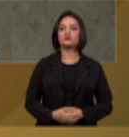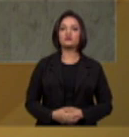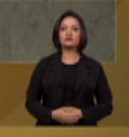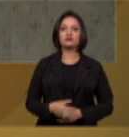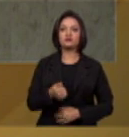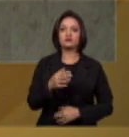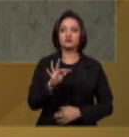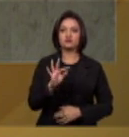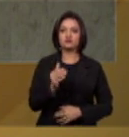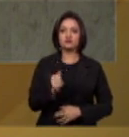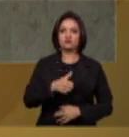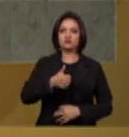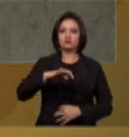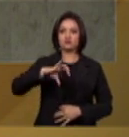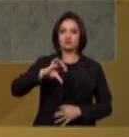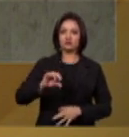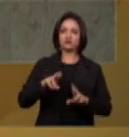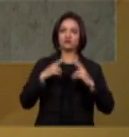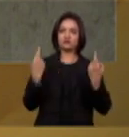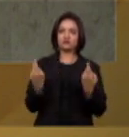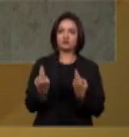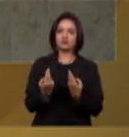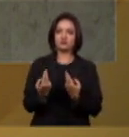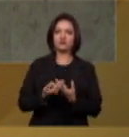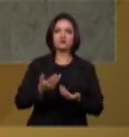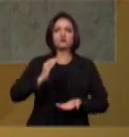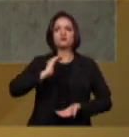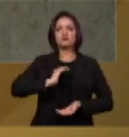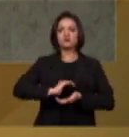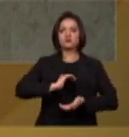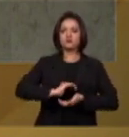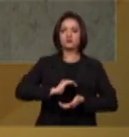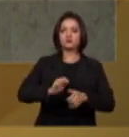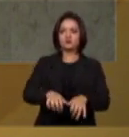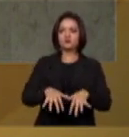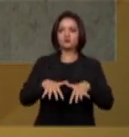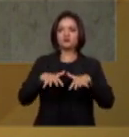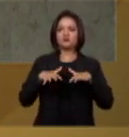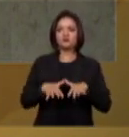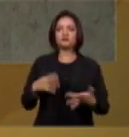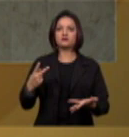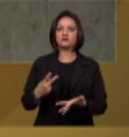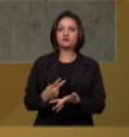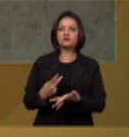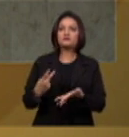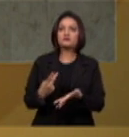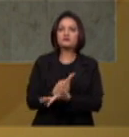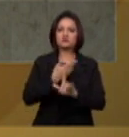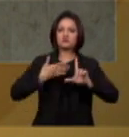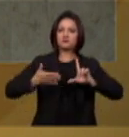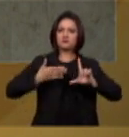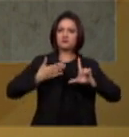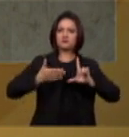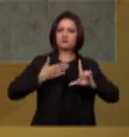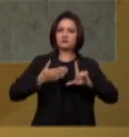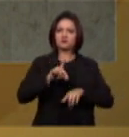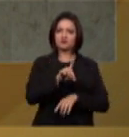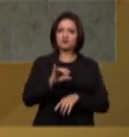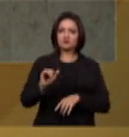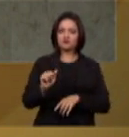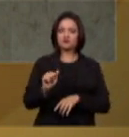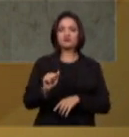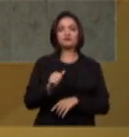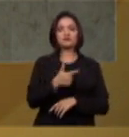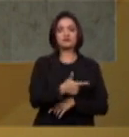da 19ª Sessão Extraordinária do Plenário do Supremo Tribunal Federal, realizada inteiramente por videoconferência em 25